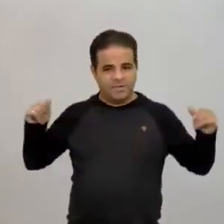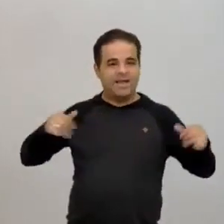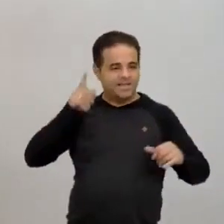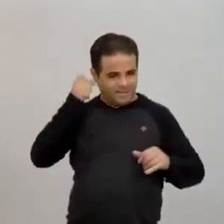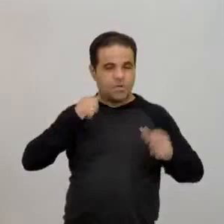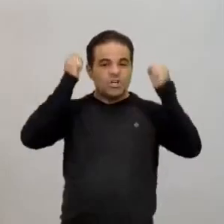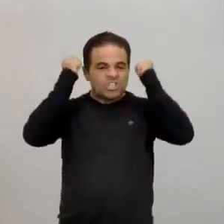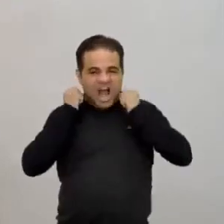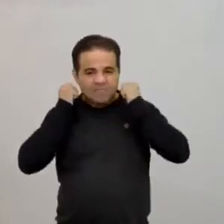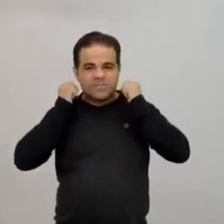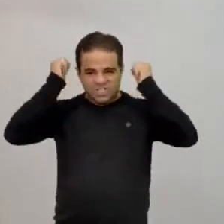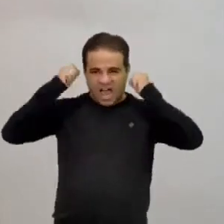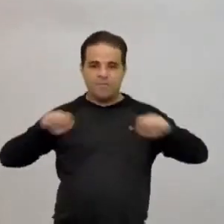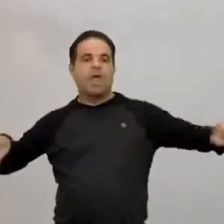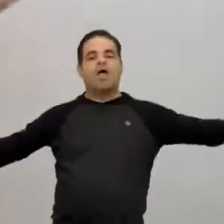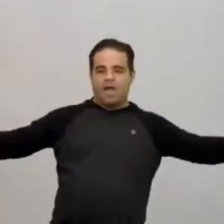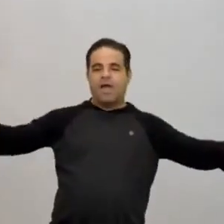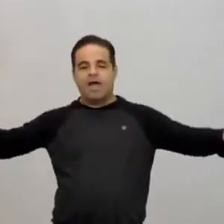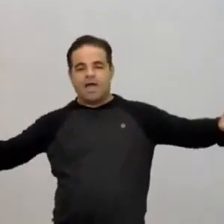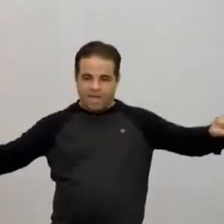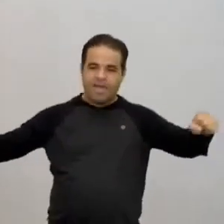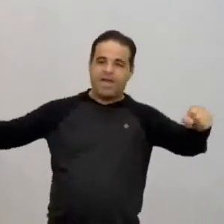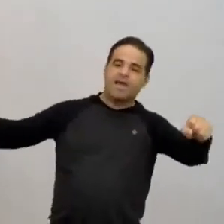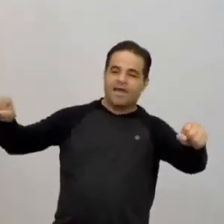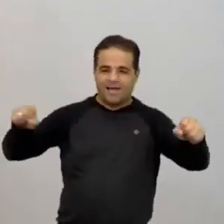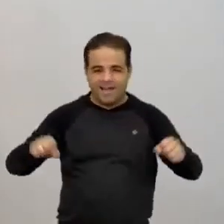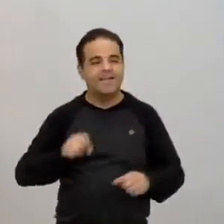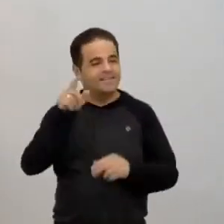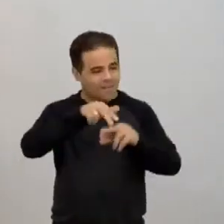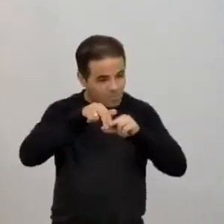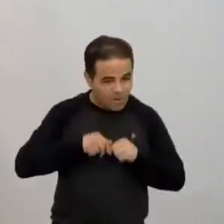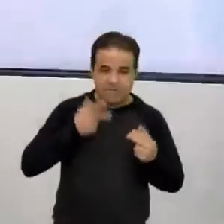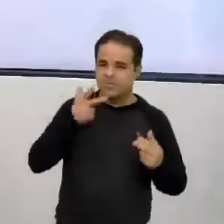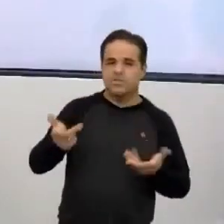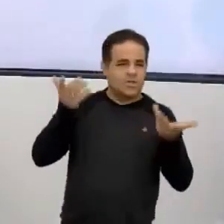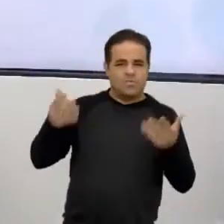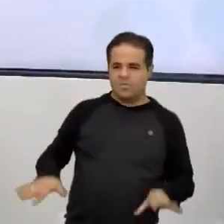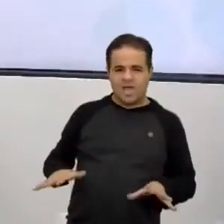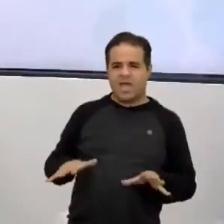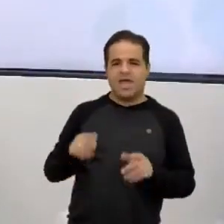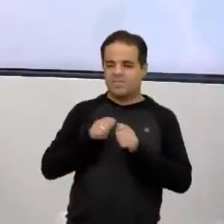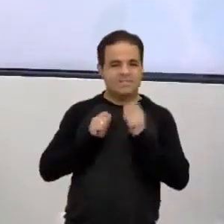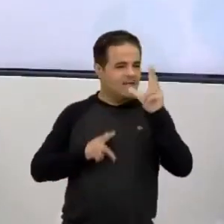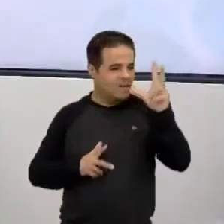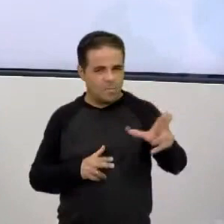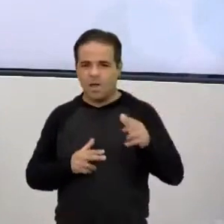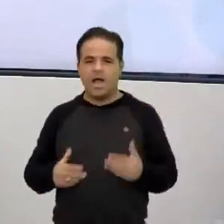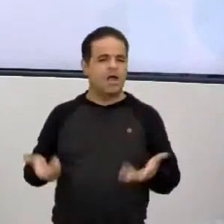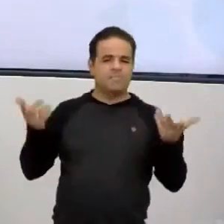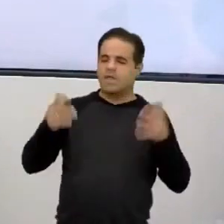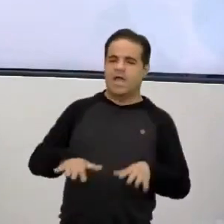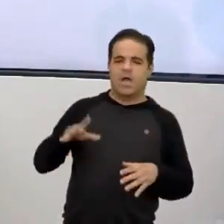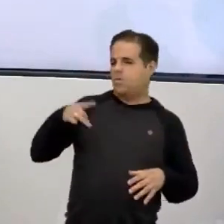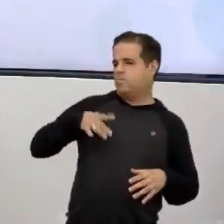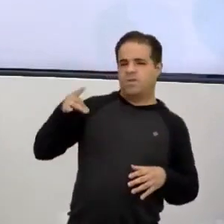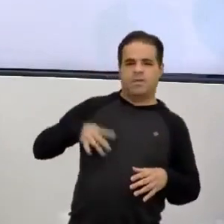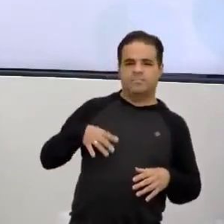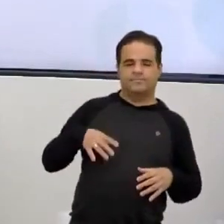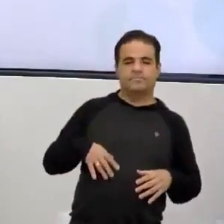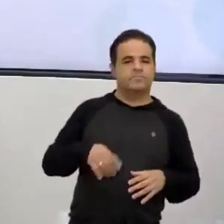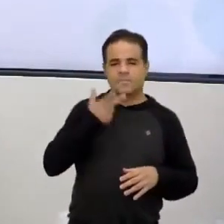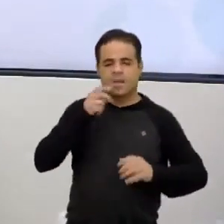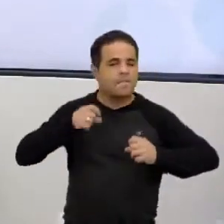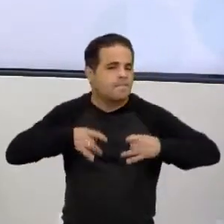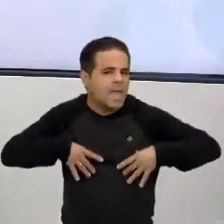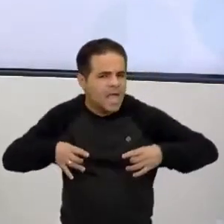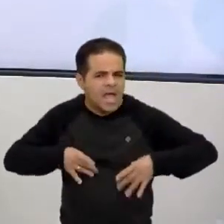mundo... Sim! Então... E aí, por causa disso, eu falo, mano, eu não quero passar por isso. Então, assim, não tenha medo de ser um